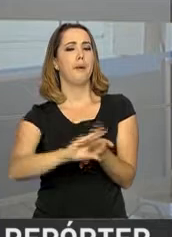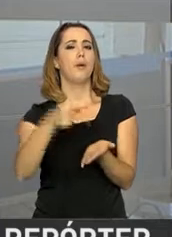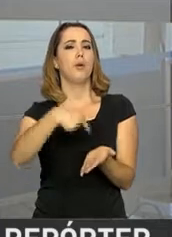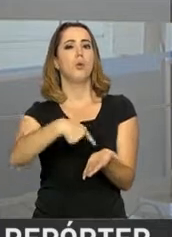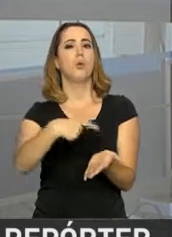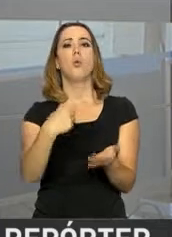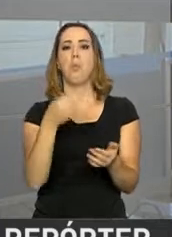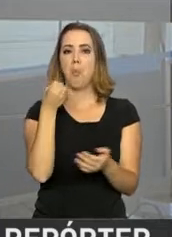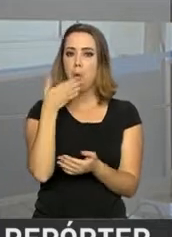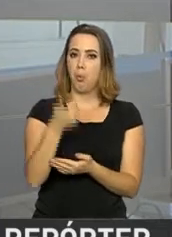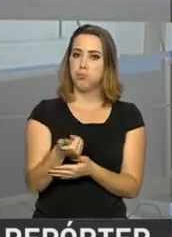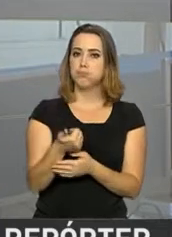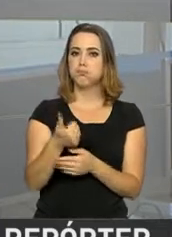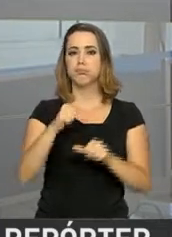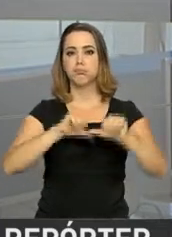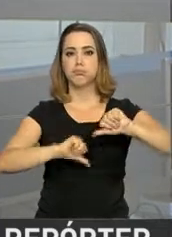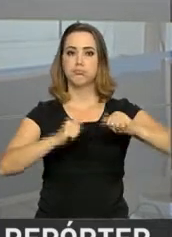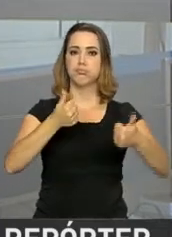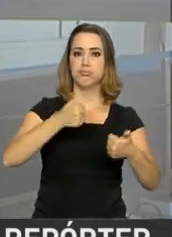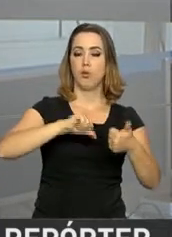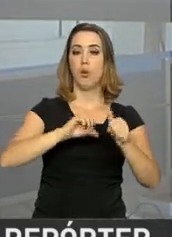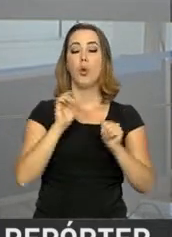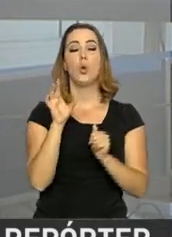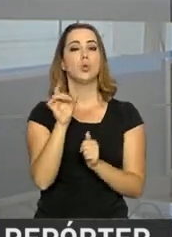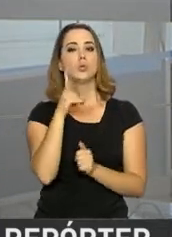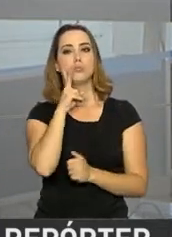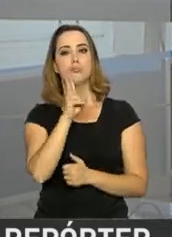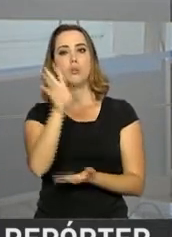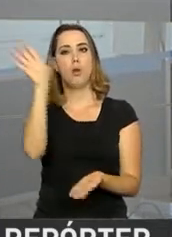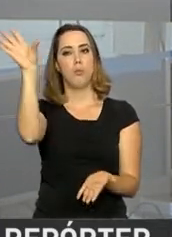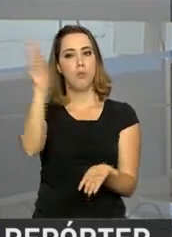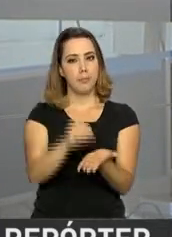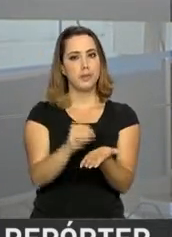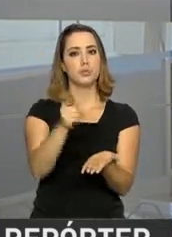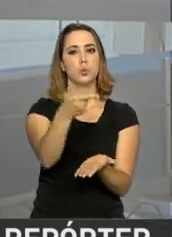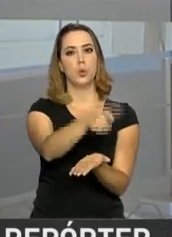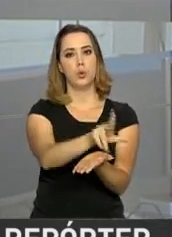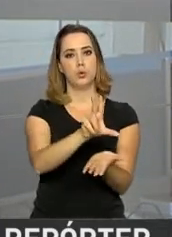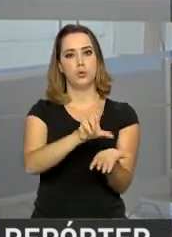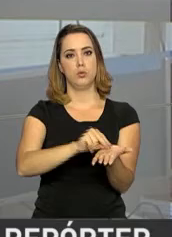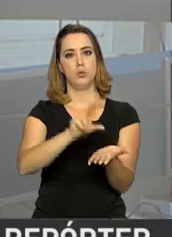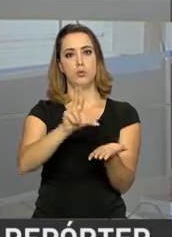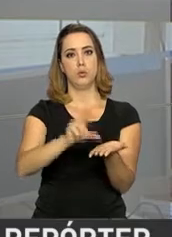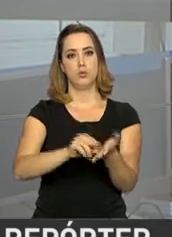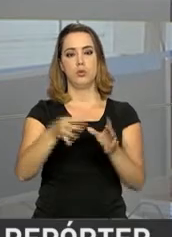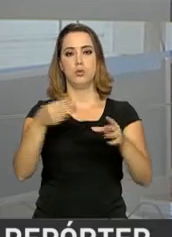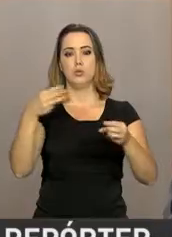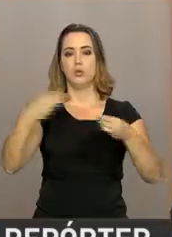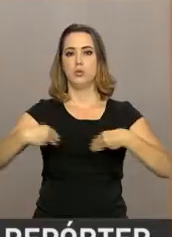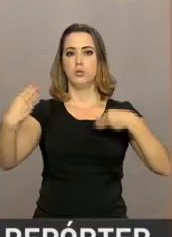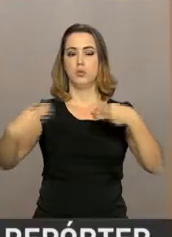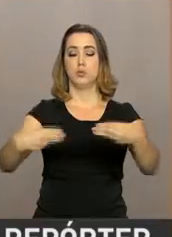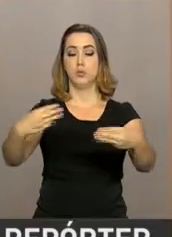municípios do mesmo tamanho tudo isso por meio de um aplicativo de celular do ministério da justiça